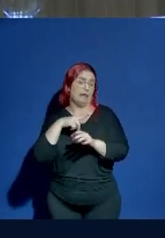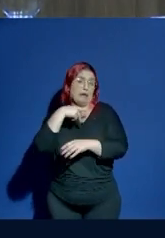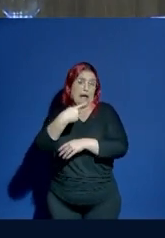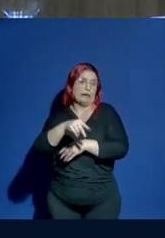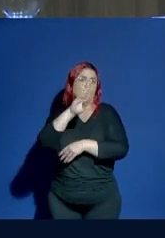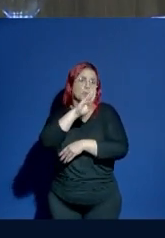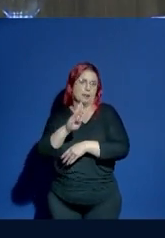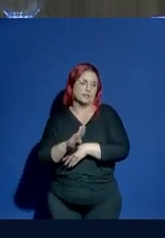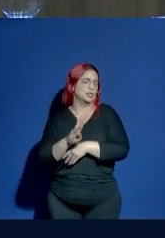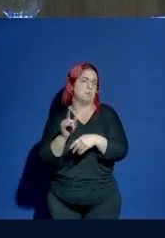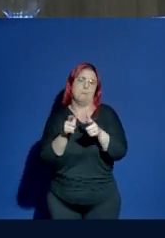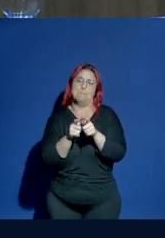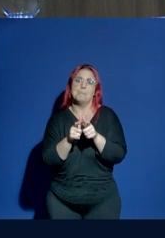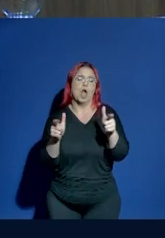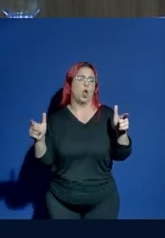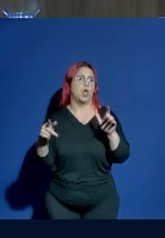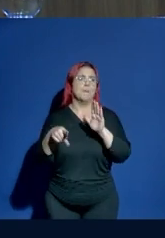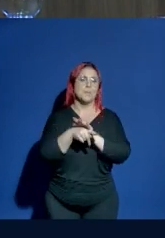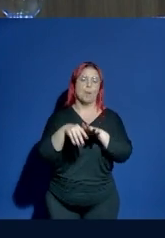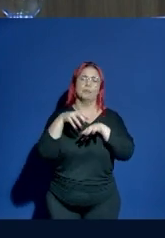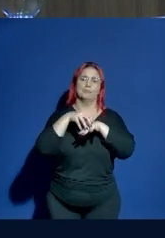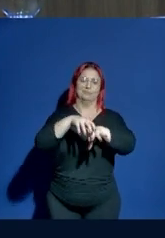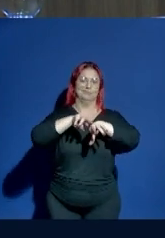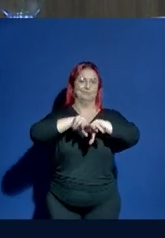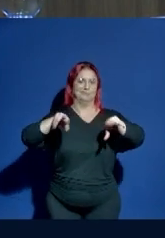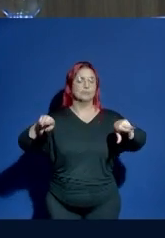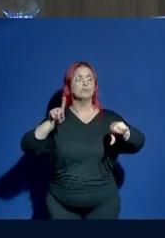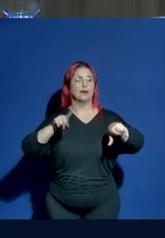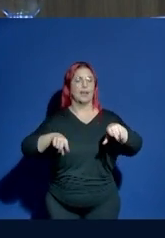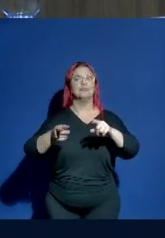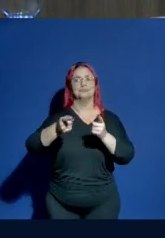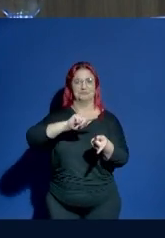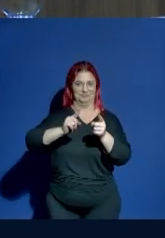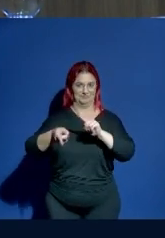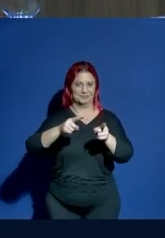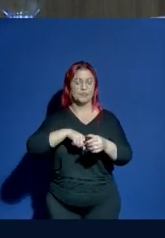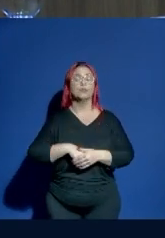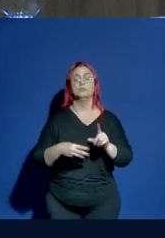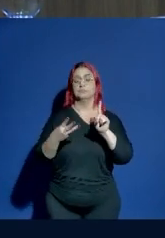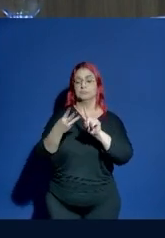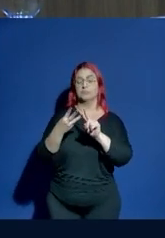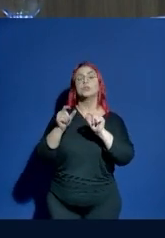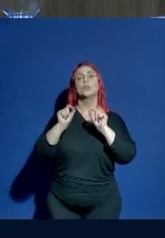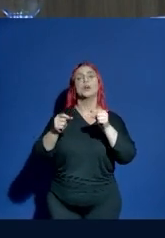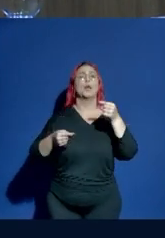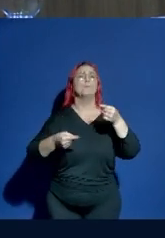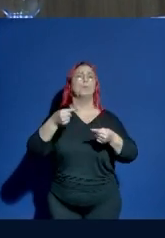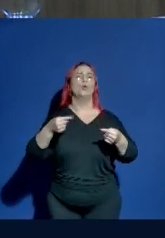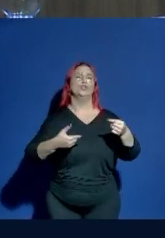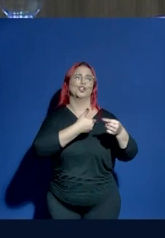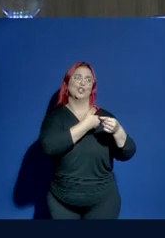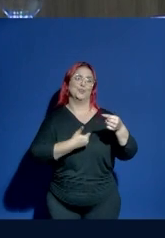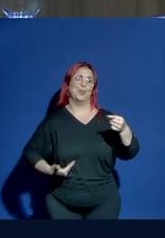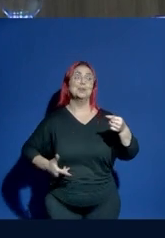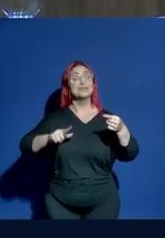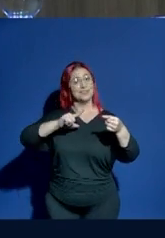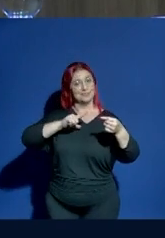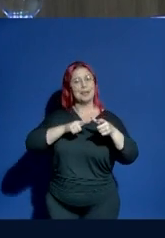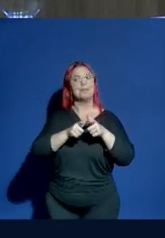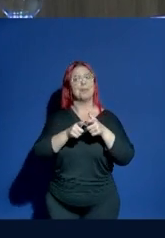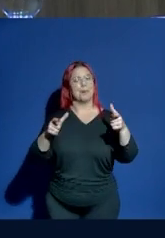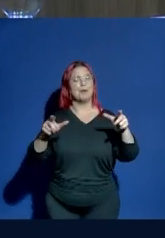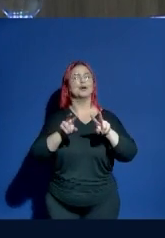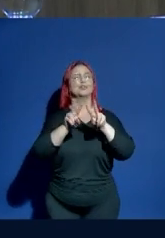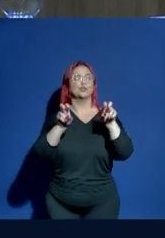brasileira totalmente flex, né? E número três, um conjunto de políticas públicas que tem gradativamente aumentado a